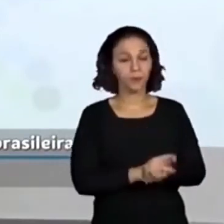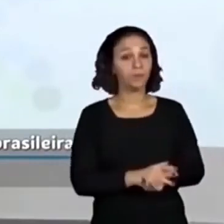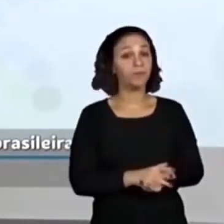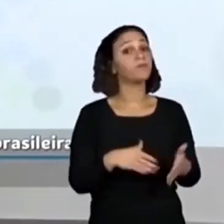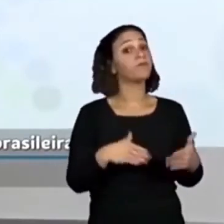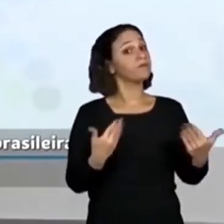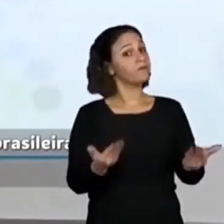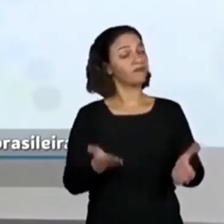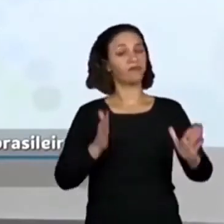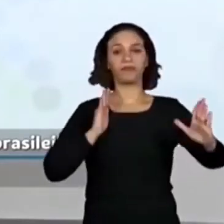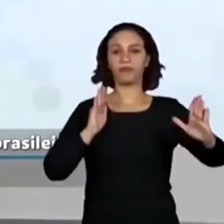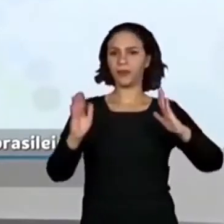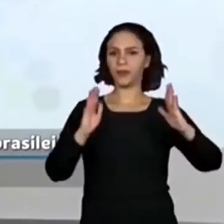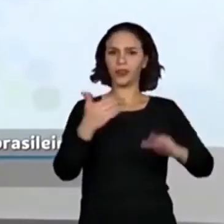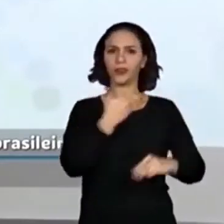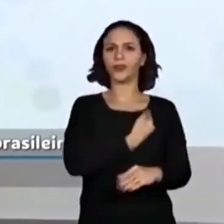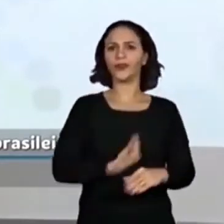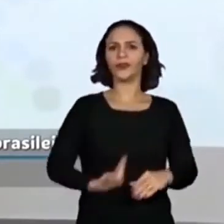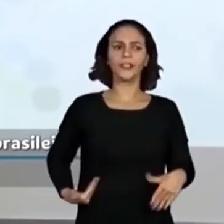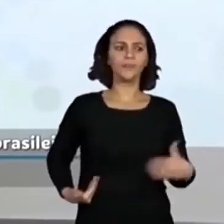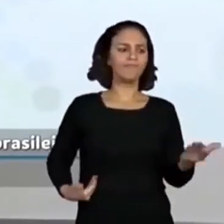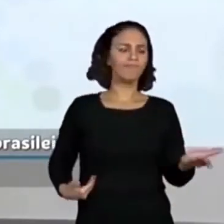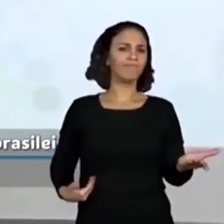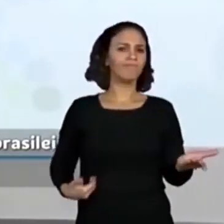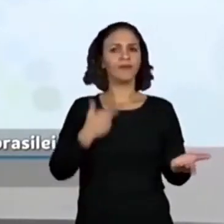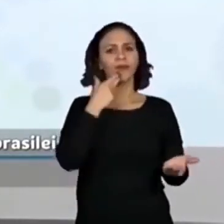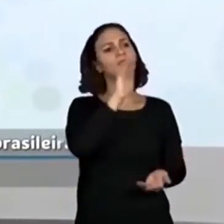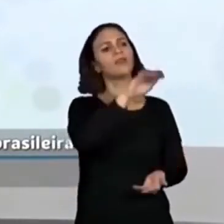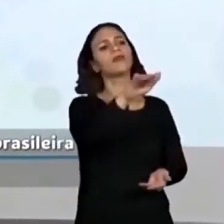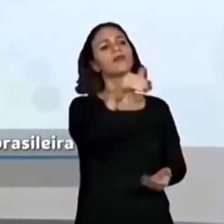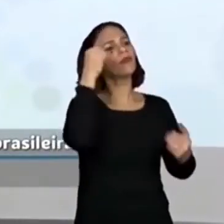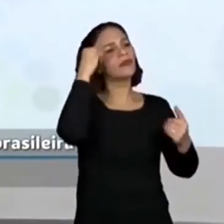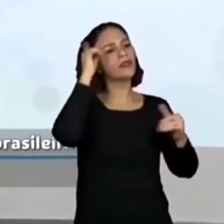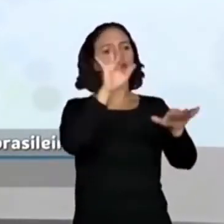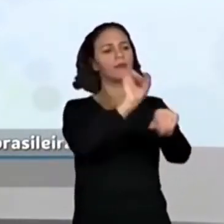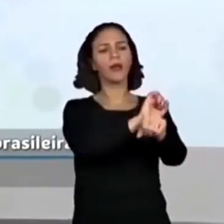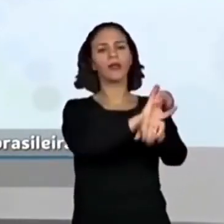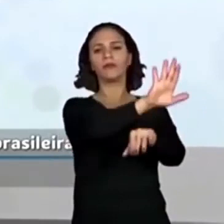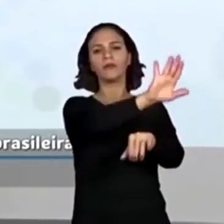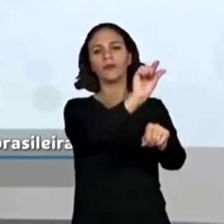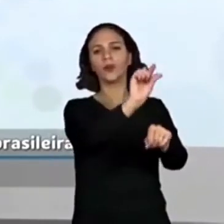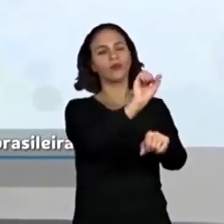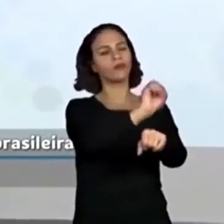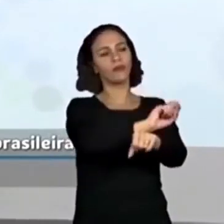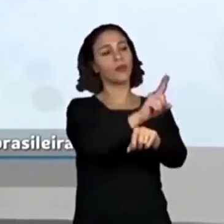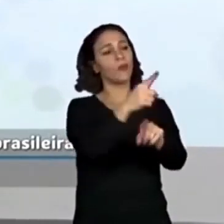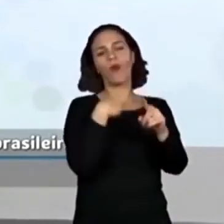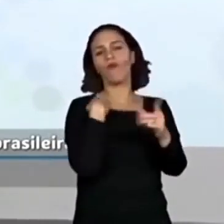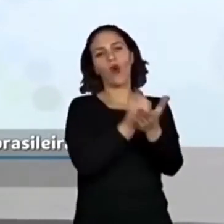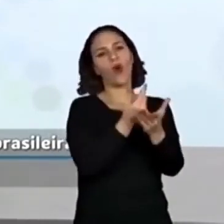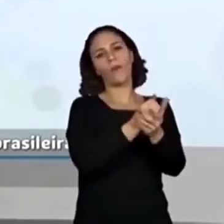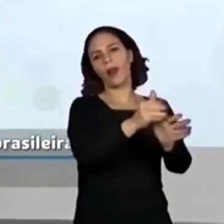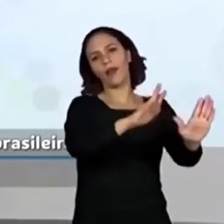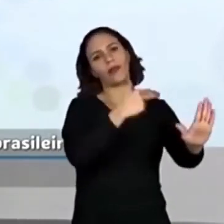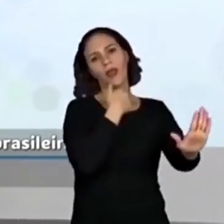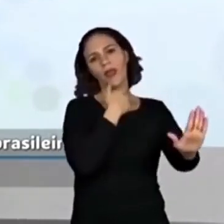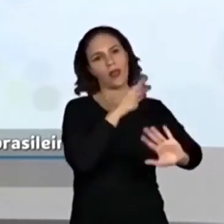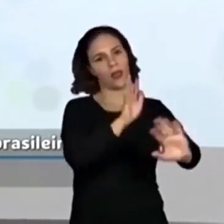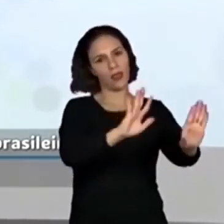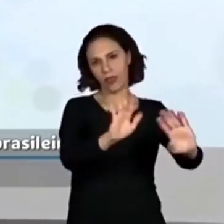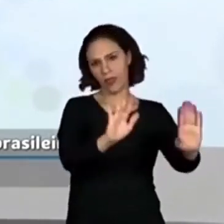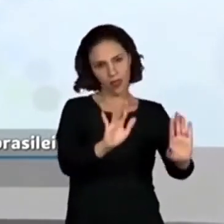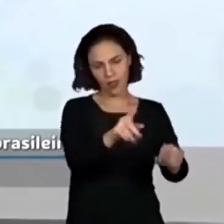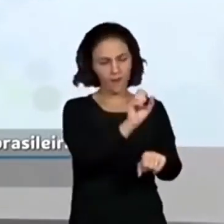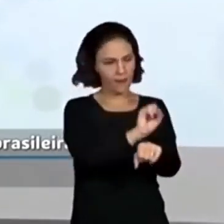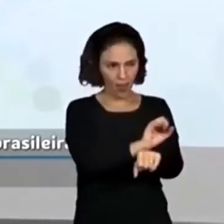meio tempo, né, o governo teve que dar um toque lá para os fazendeiros pararem de produzir, porque o governo não ia mais ter condição financeira de continuar